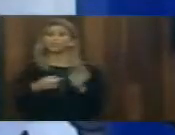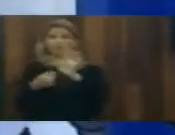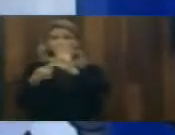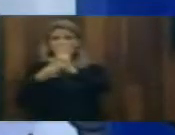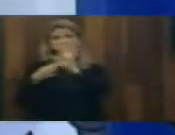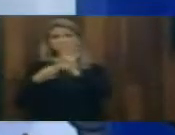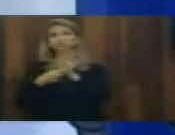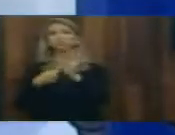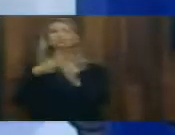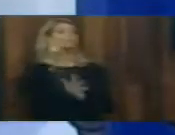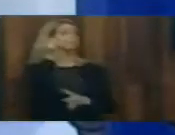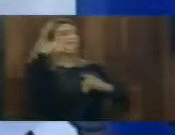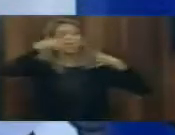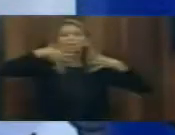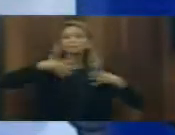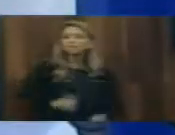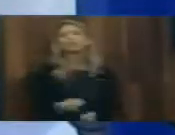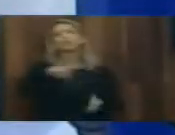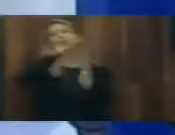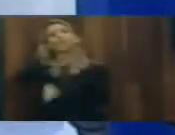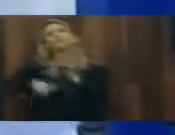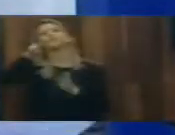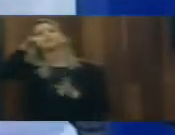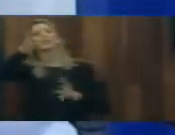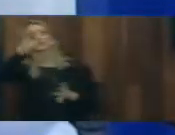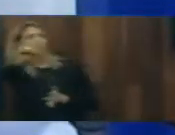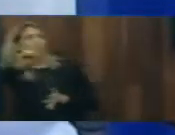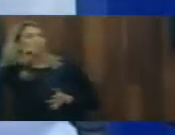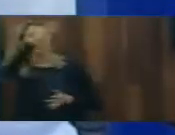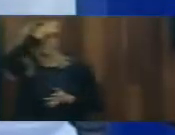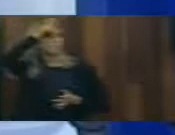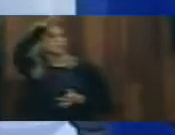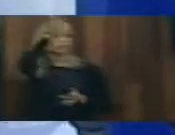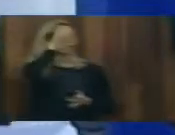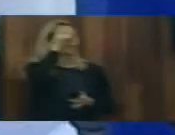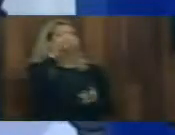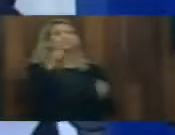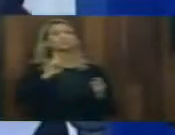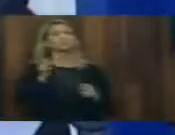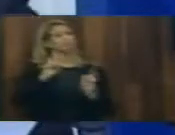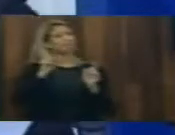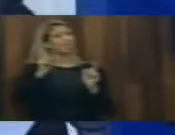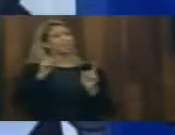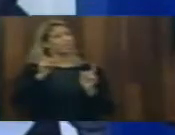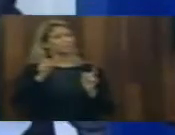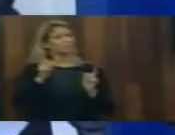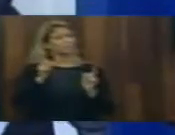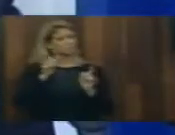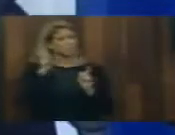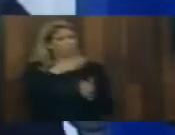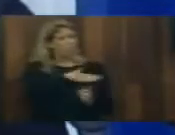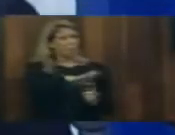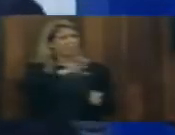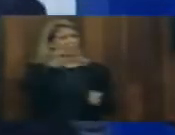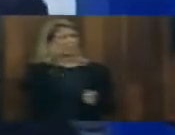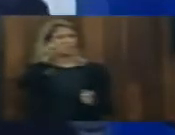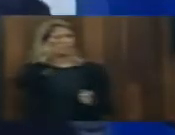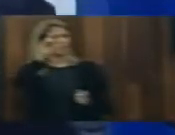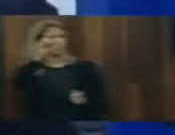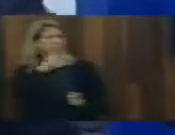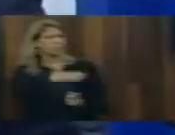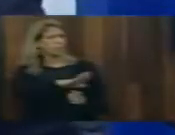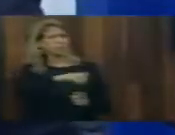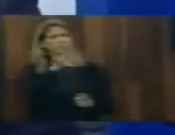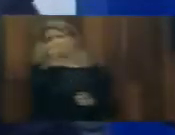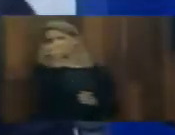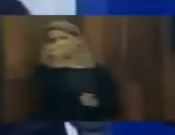do prefeito, como eu falei, né? Que palavra horrível, e que ela não venha participar das nossas sessões, né, Blau Blau?